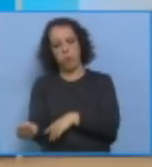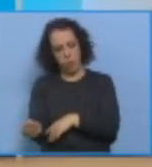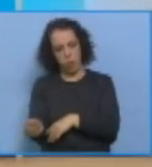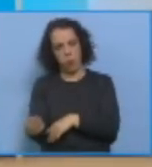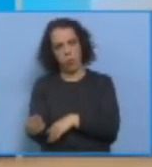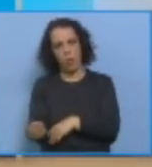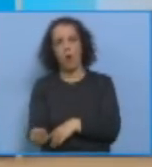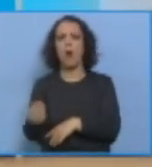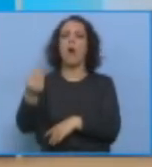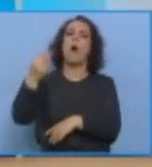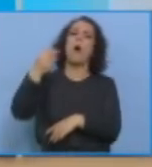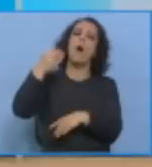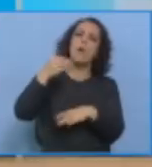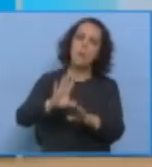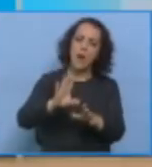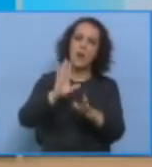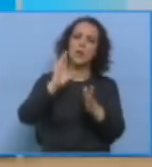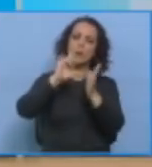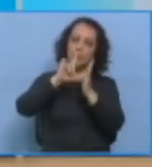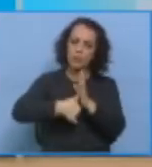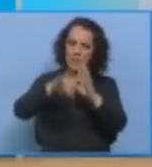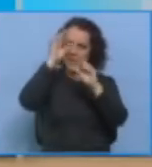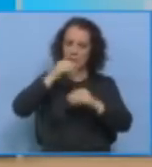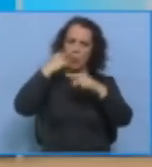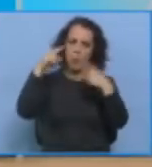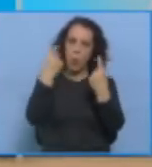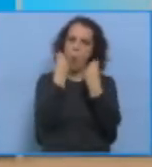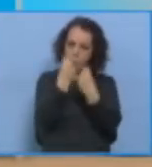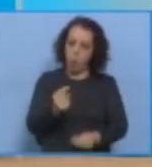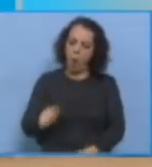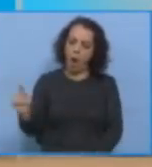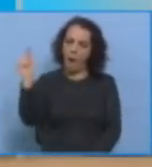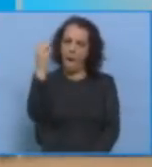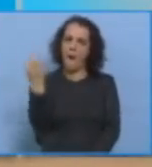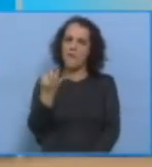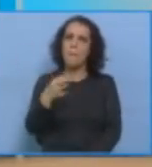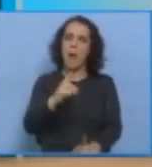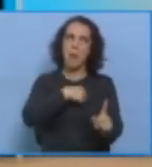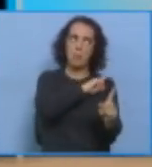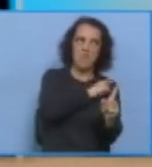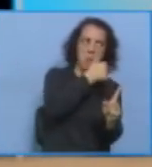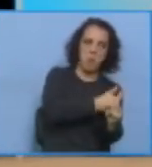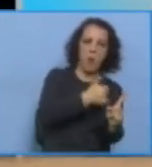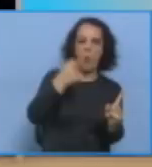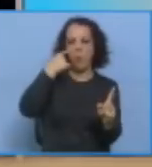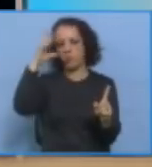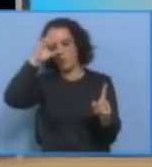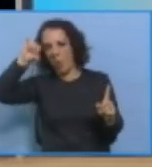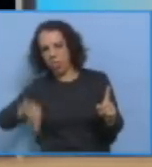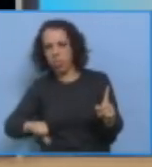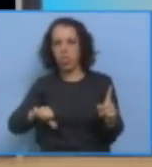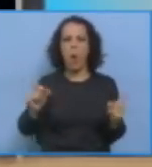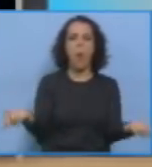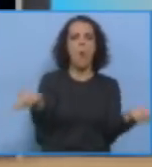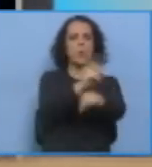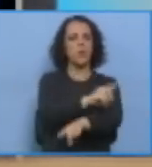e muito bons projetos de ensino público. Agora, não está em causa o privado é bom, o público é mau ou vice-versa,